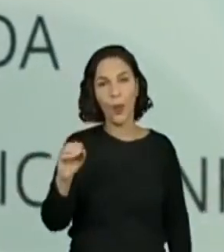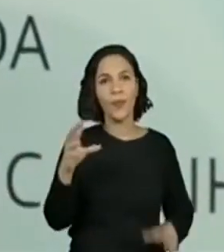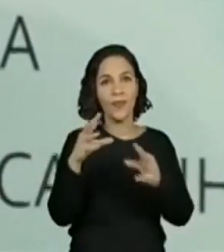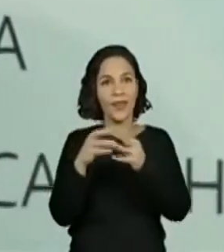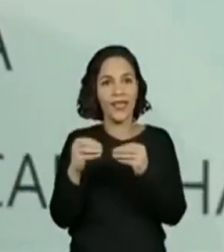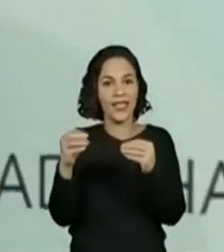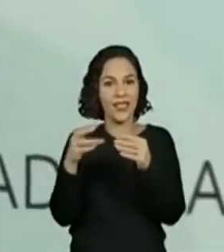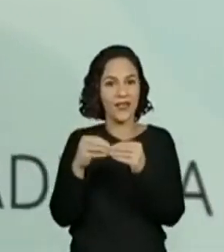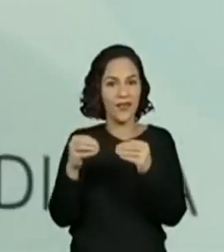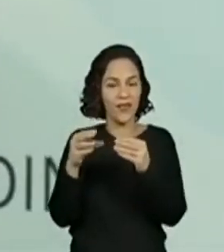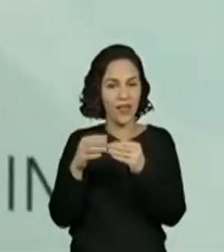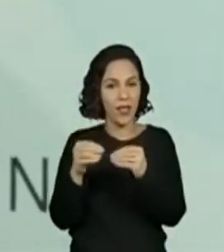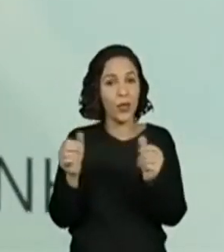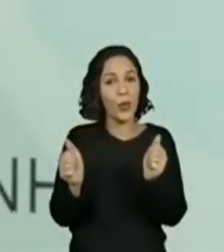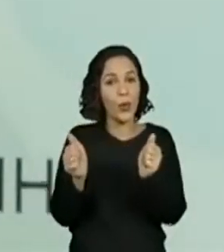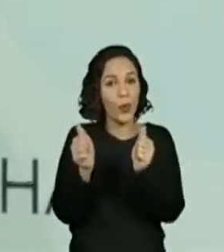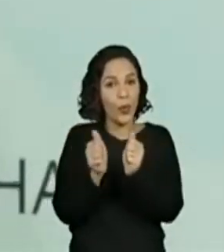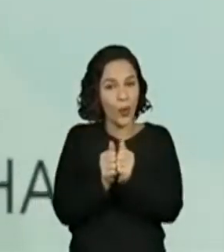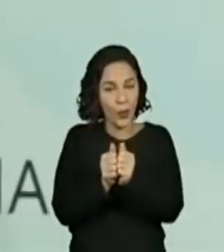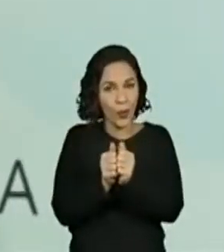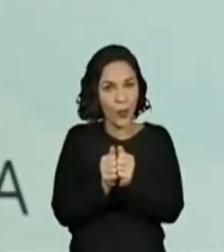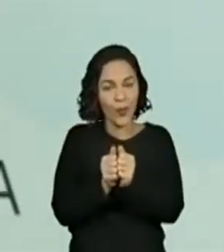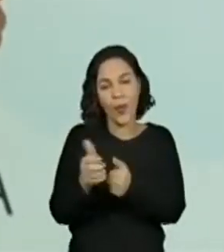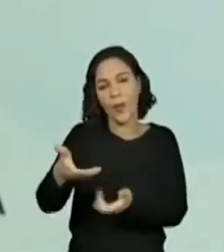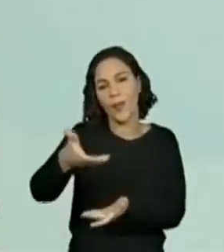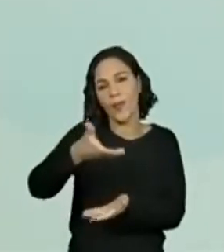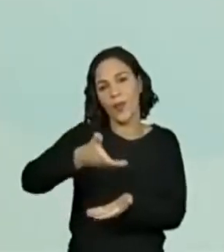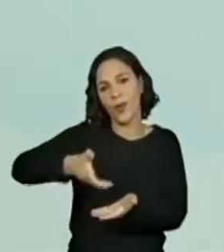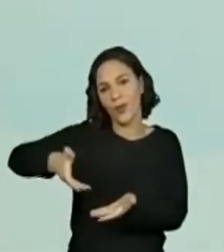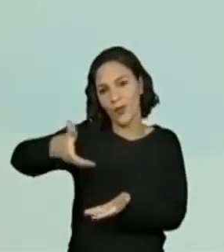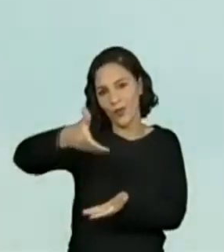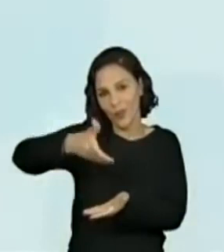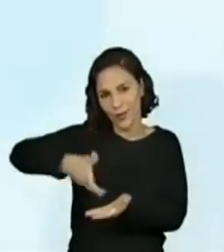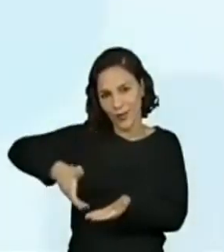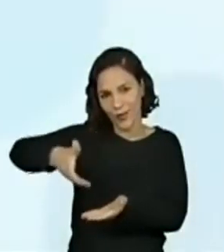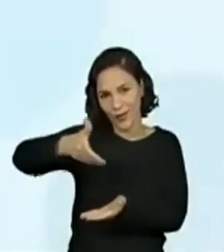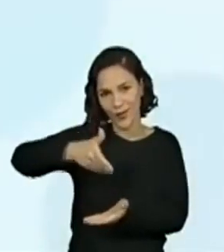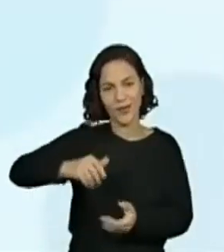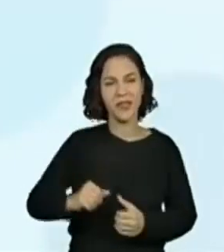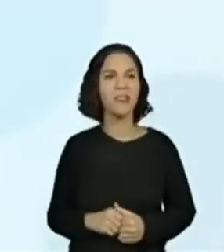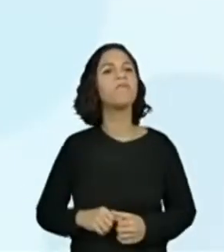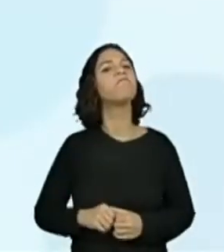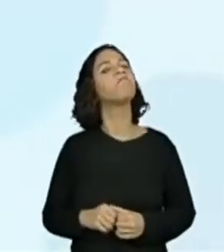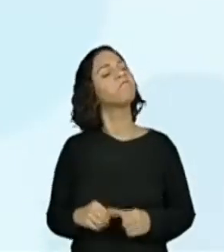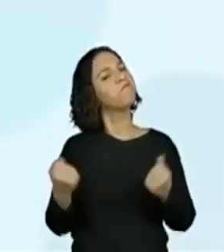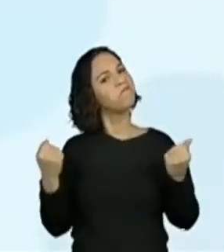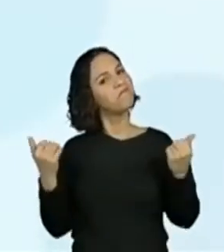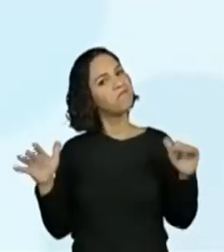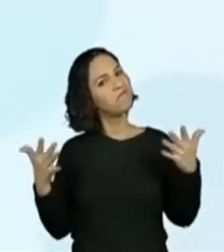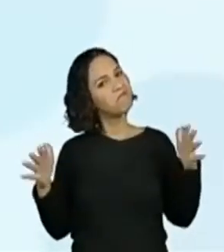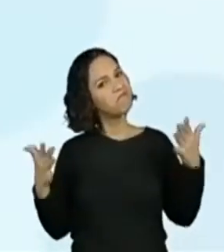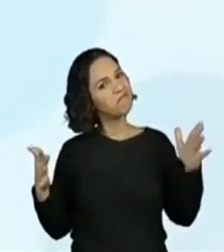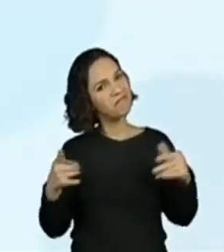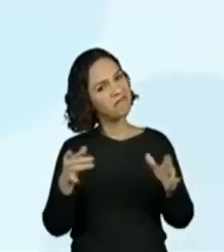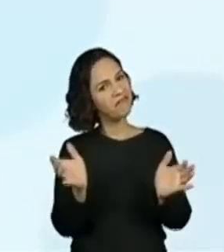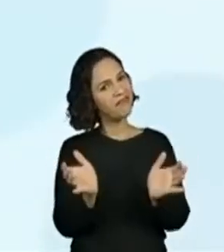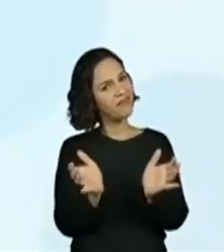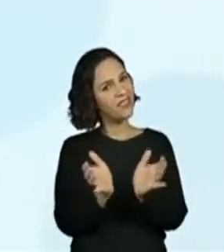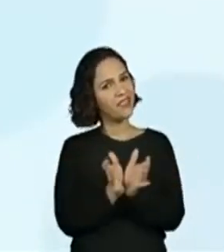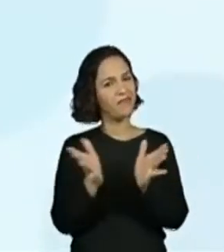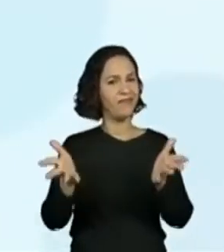Desfiado. Com. Molho. Ah, professora Vivi, essa turma